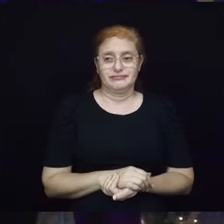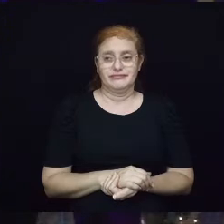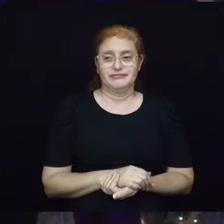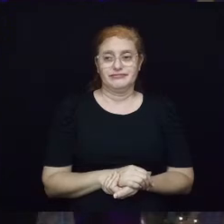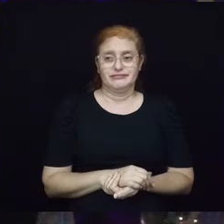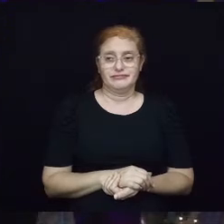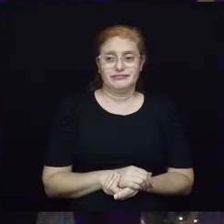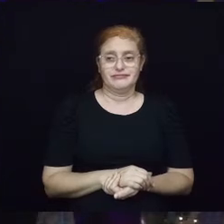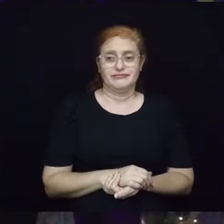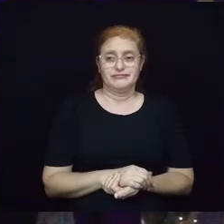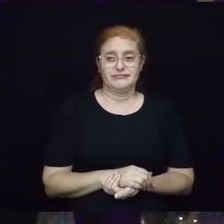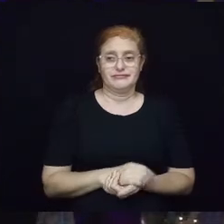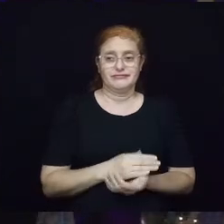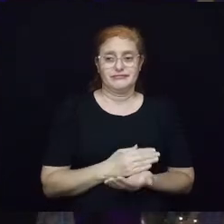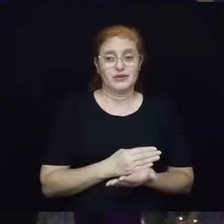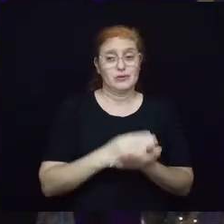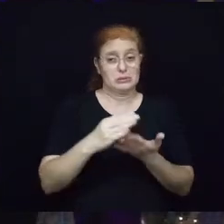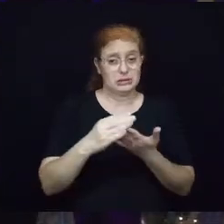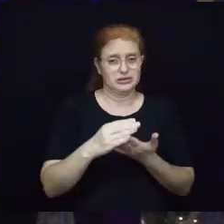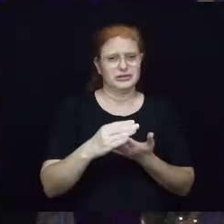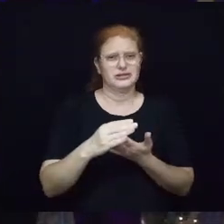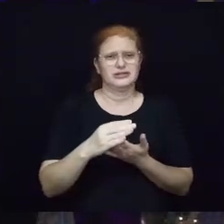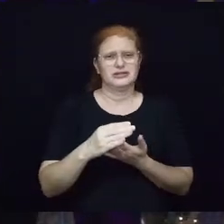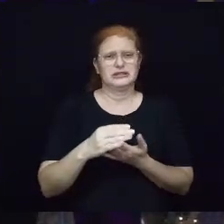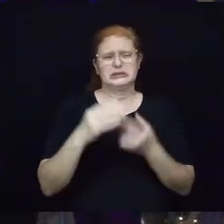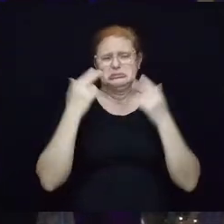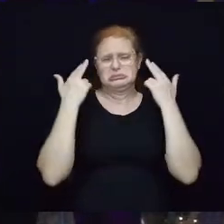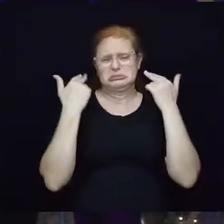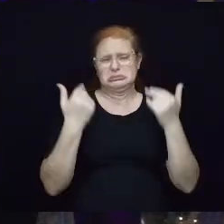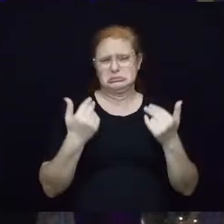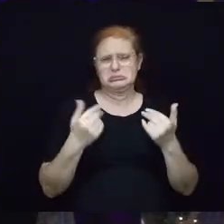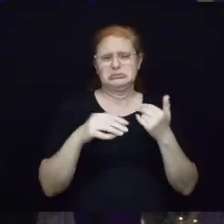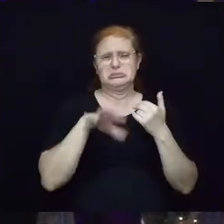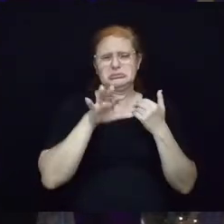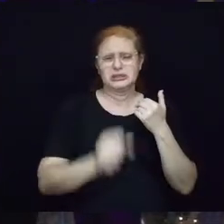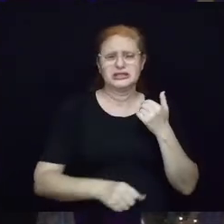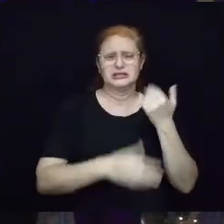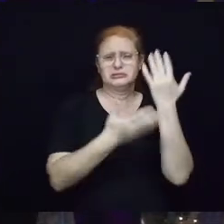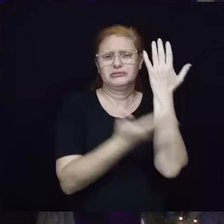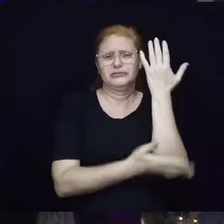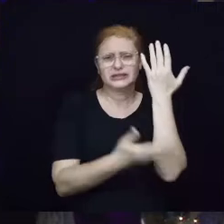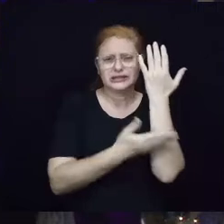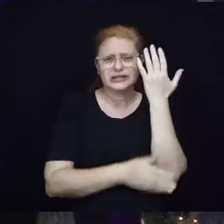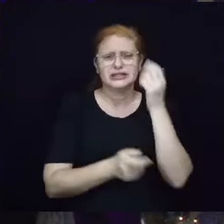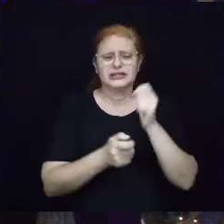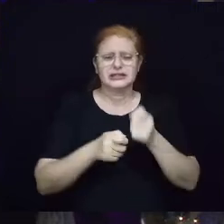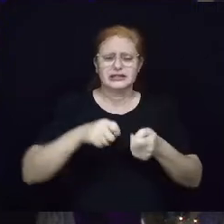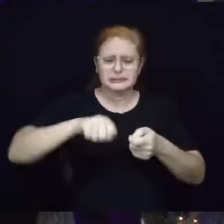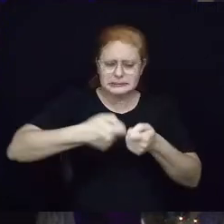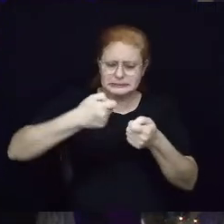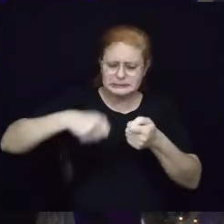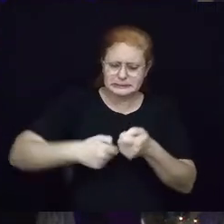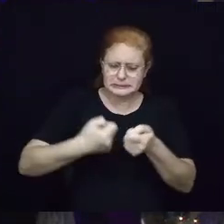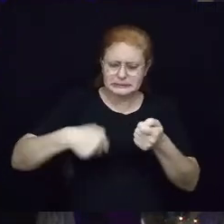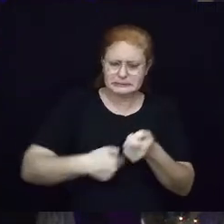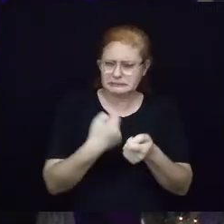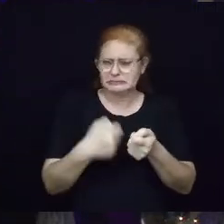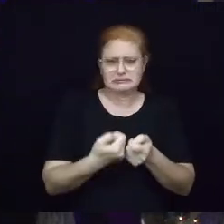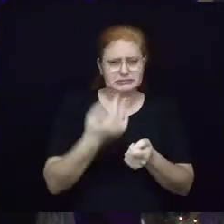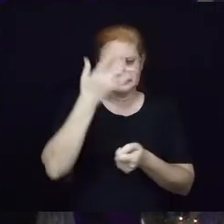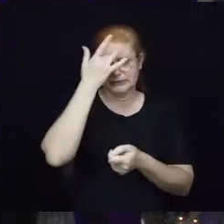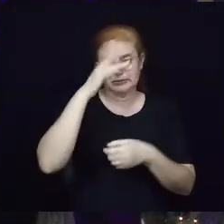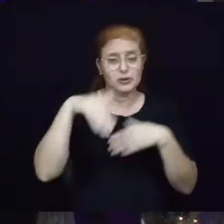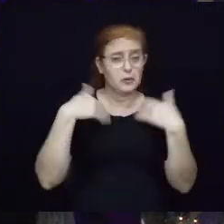De início, como eu falei antes, era bem intuitivo. Assim, eu pegava um pedaço de madeira, ia esculpindo, sem saber exatamente onde é que aquilo ia